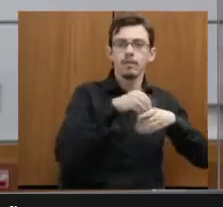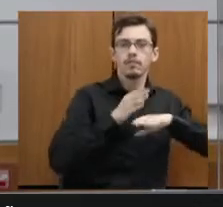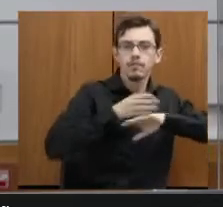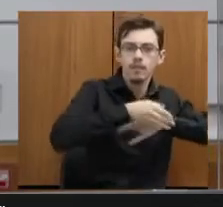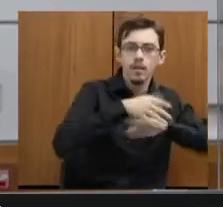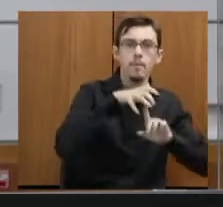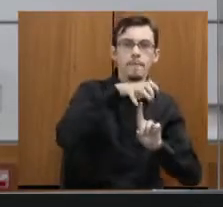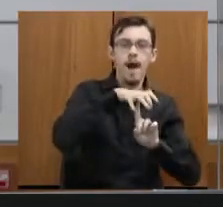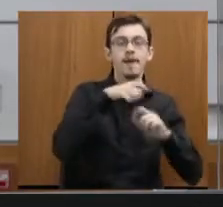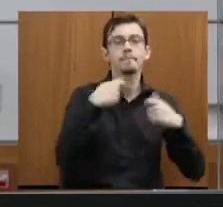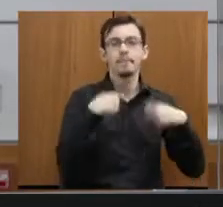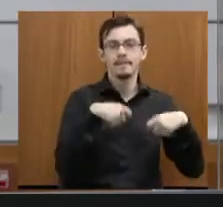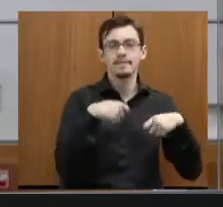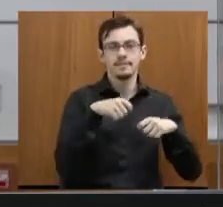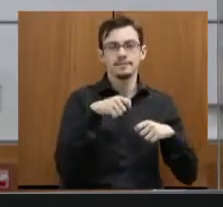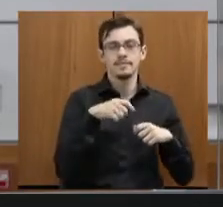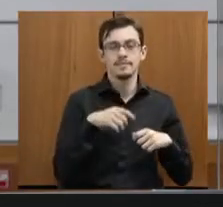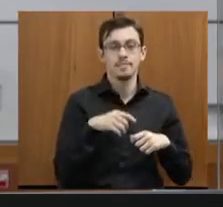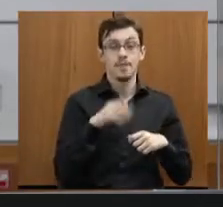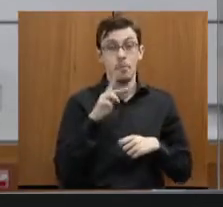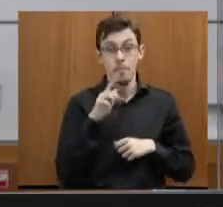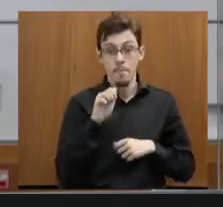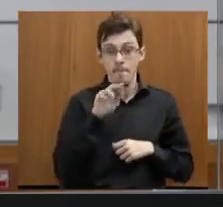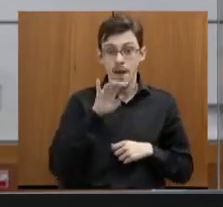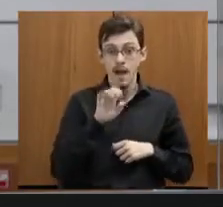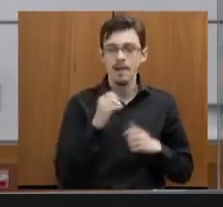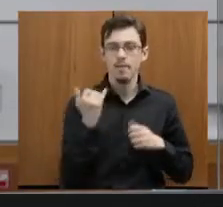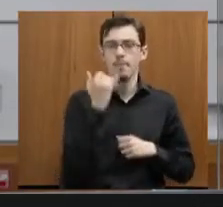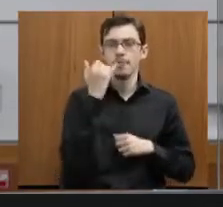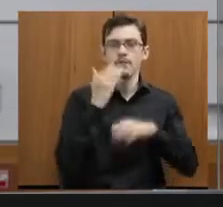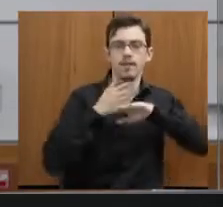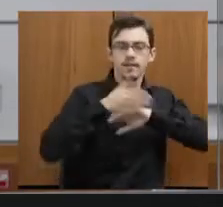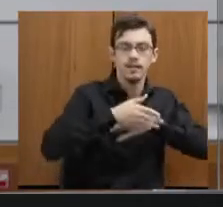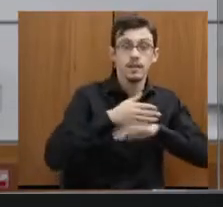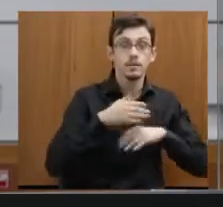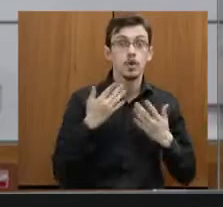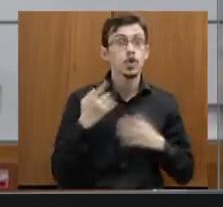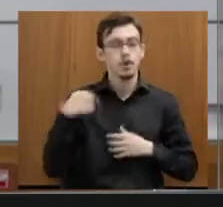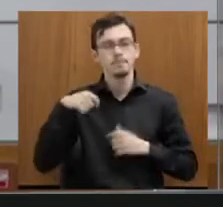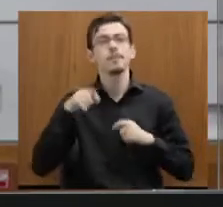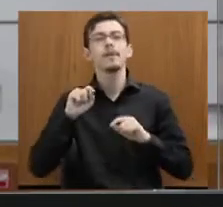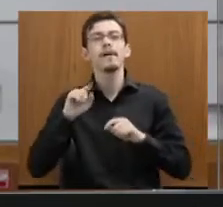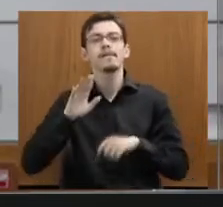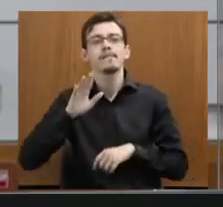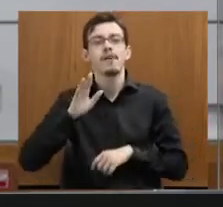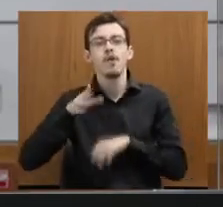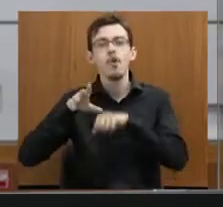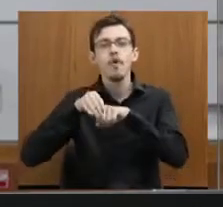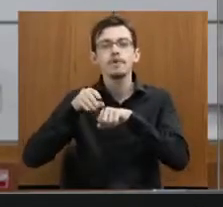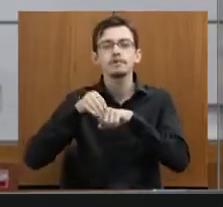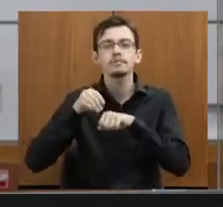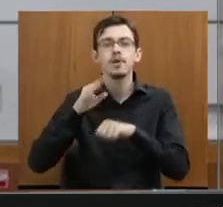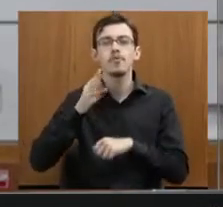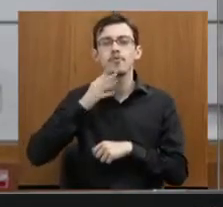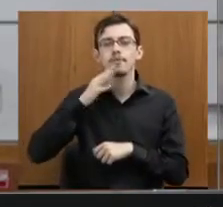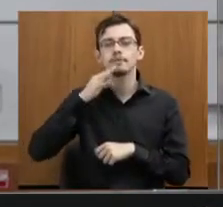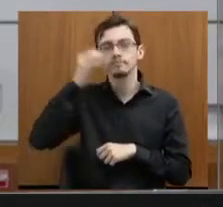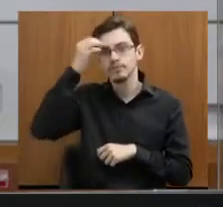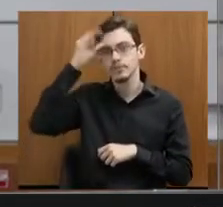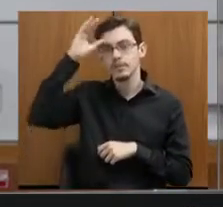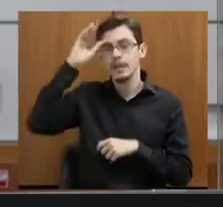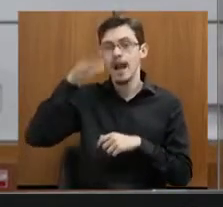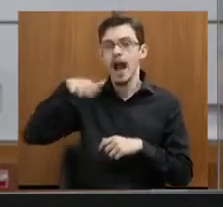para nós é aquilo nessa né que a gente chama de conhecimento jurídico nós vamos conhecer a mãe